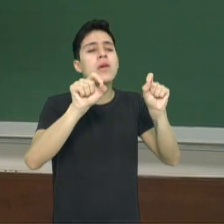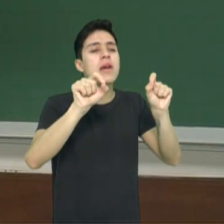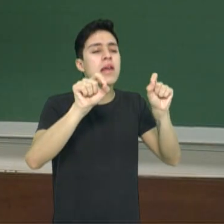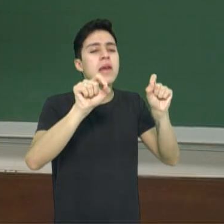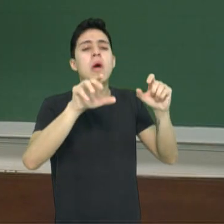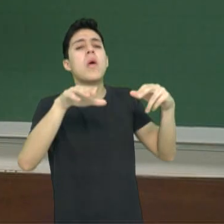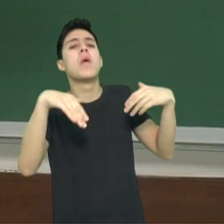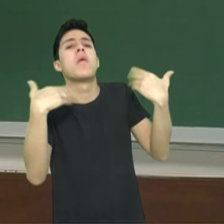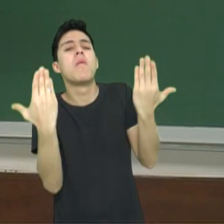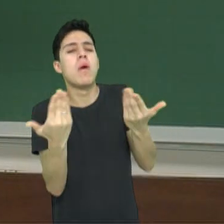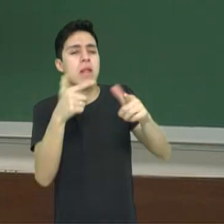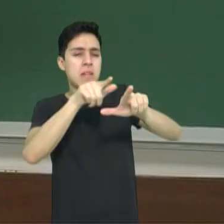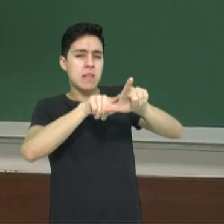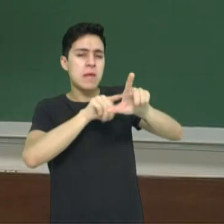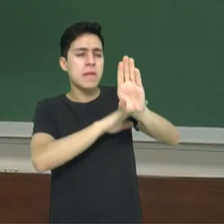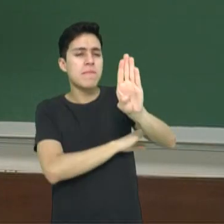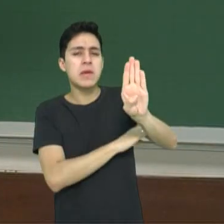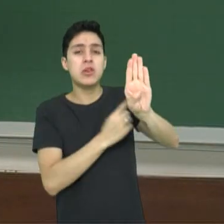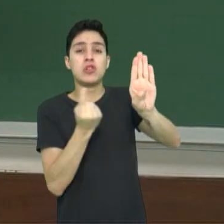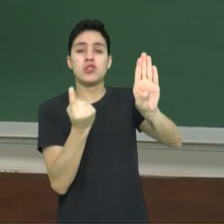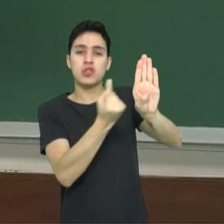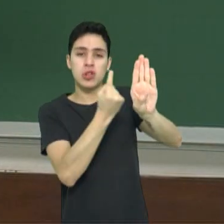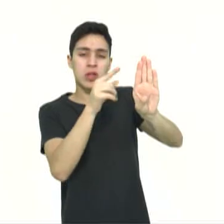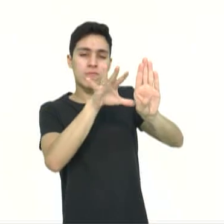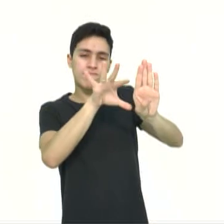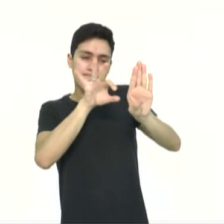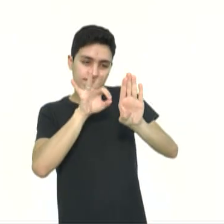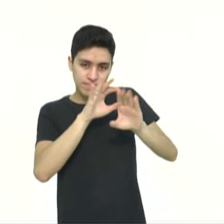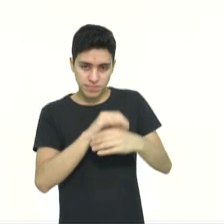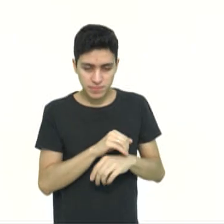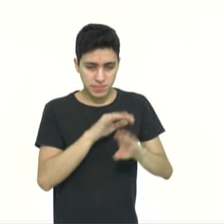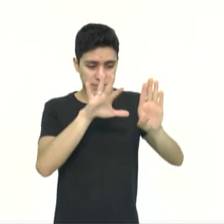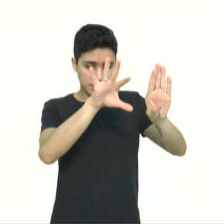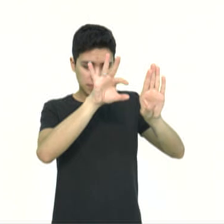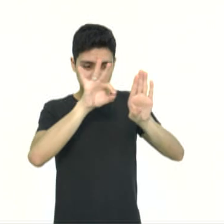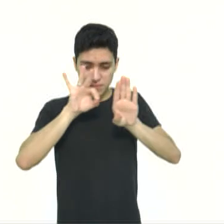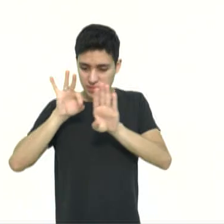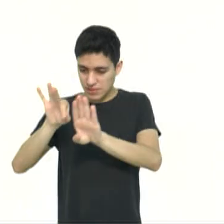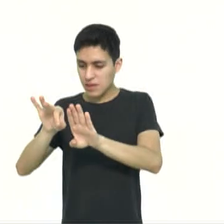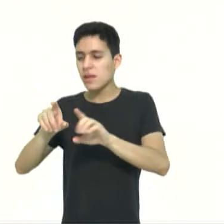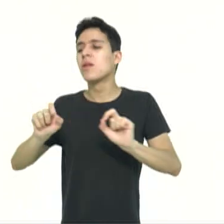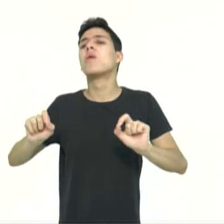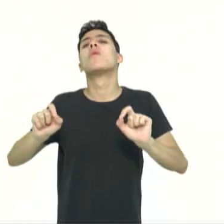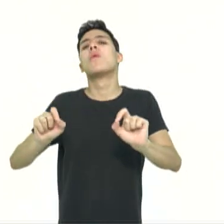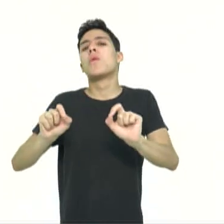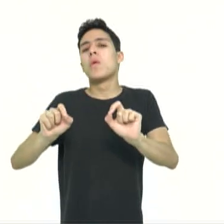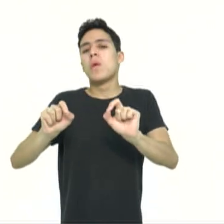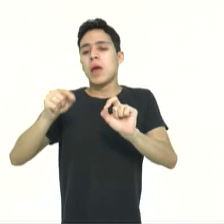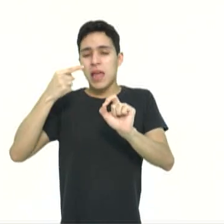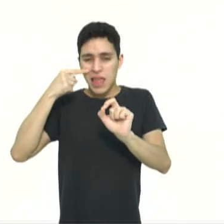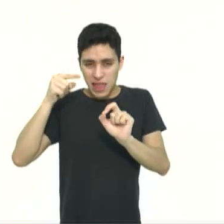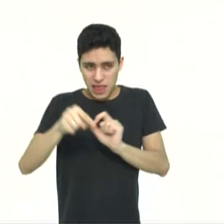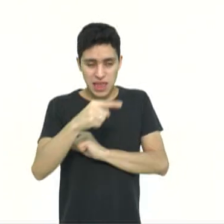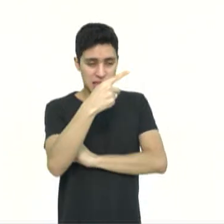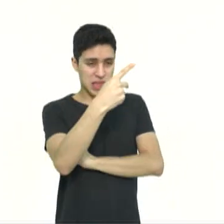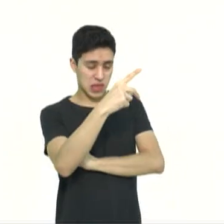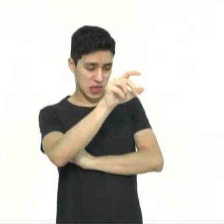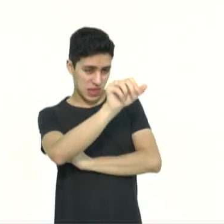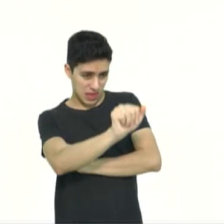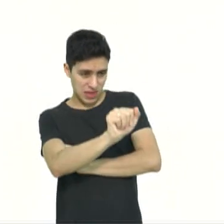nela a letra b, ok? Então, ó, isolando b na primeira equação, temos o seguinte, esse 2a que